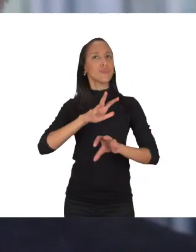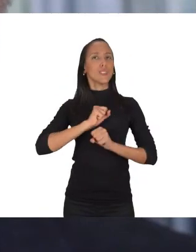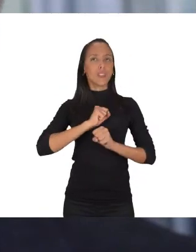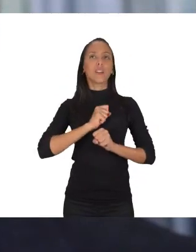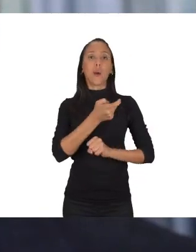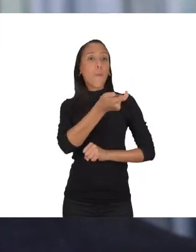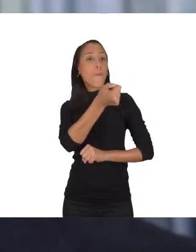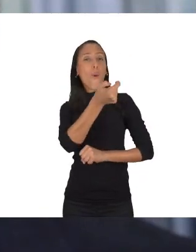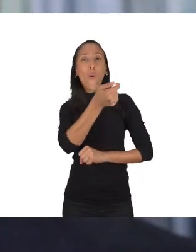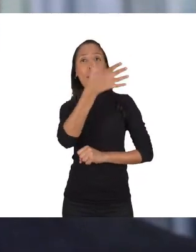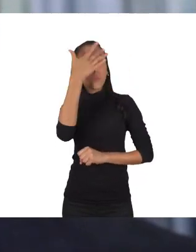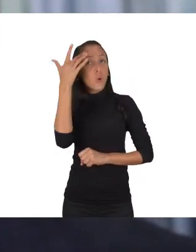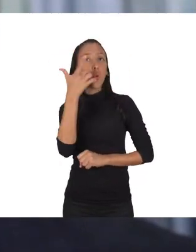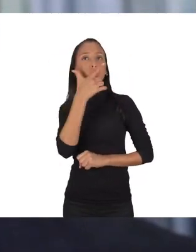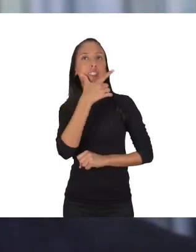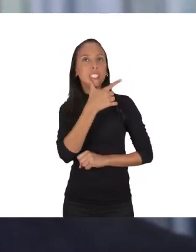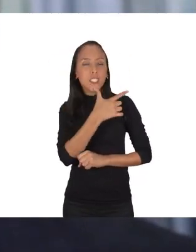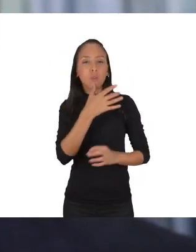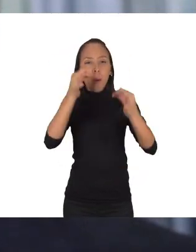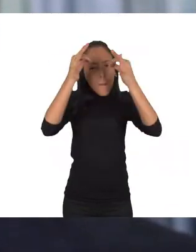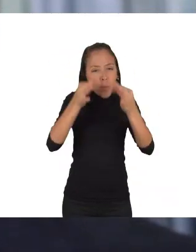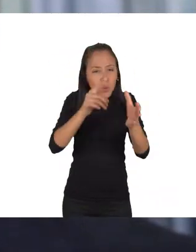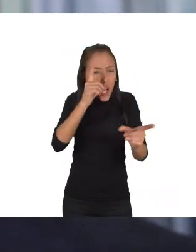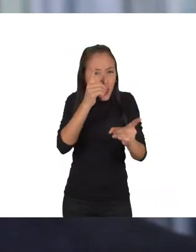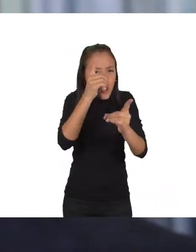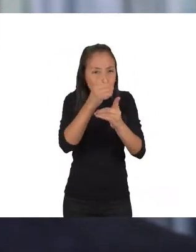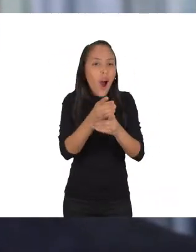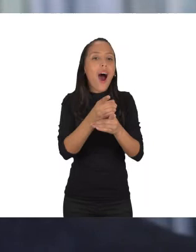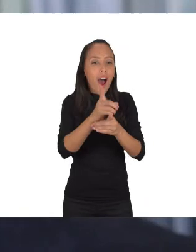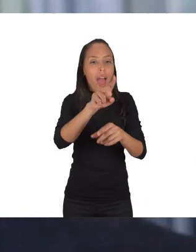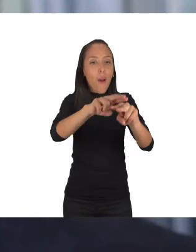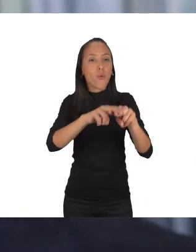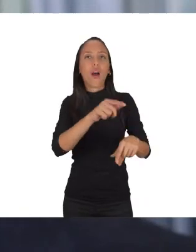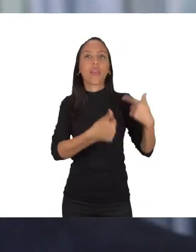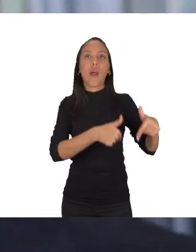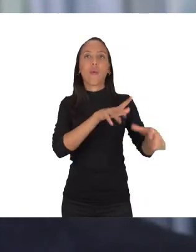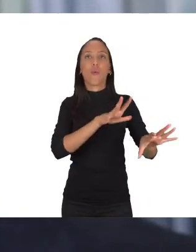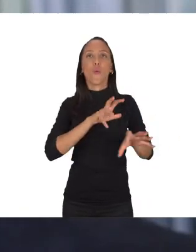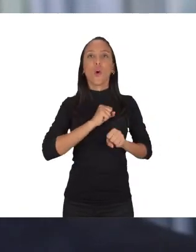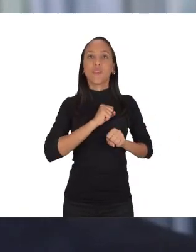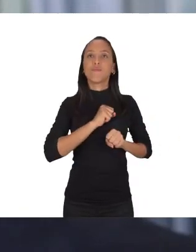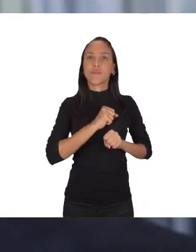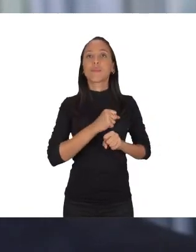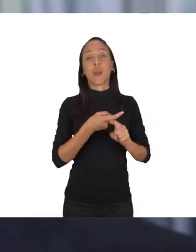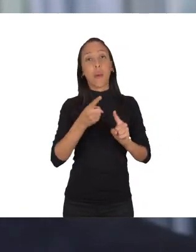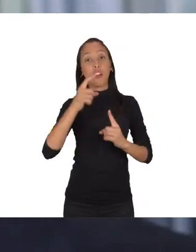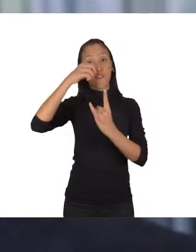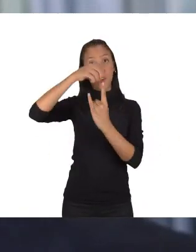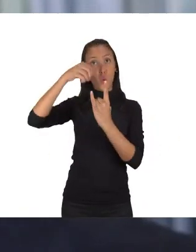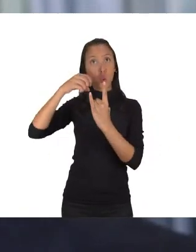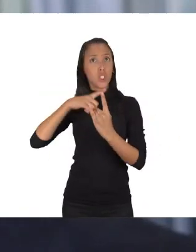o reconhecimento do diagnóstico de intoxicação crônica. A gente estima que exista muito mais. Tem uma pesquisa da Fiocruz, já